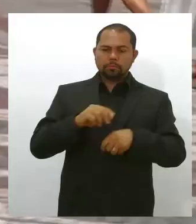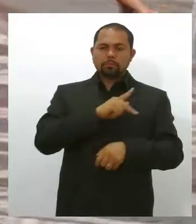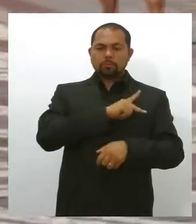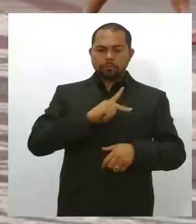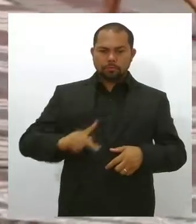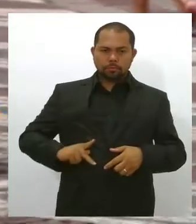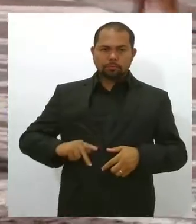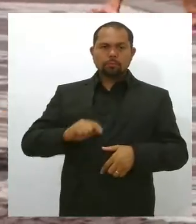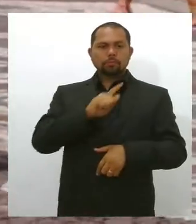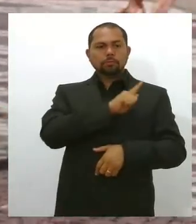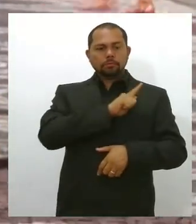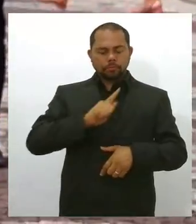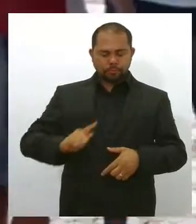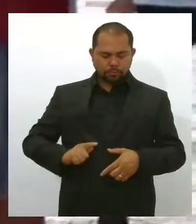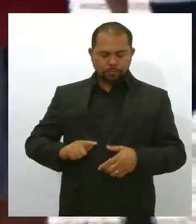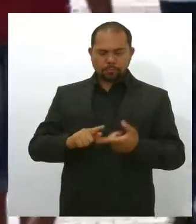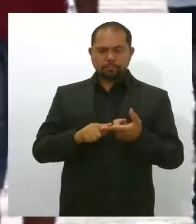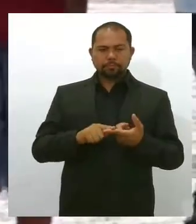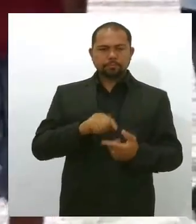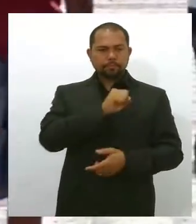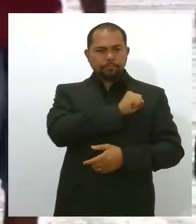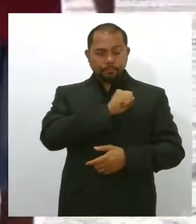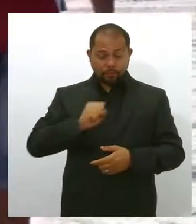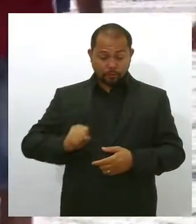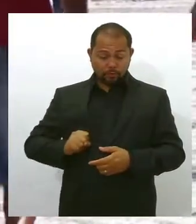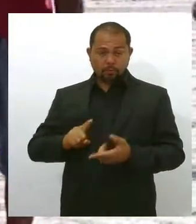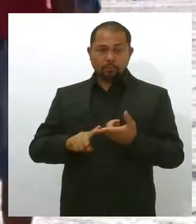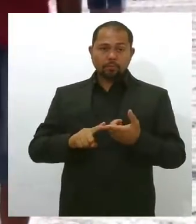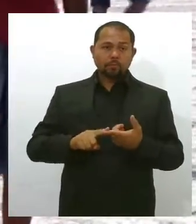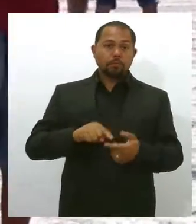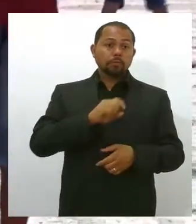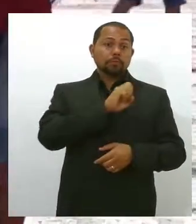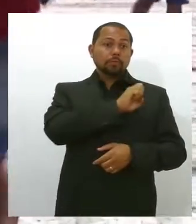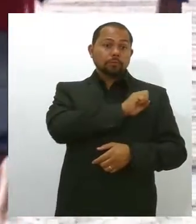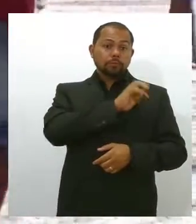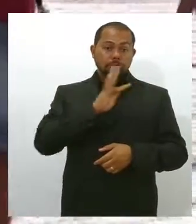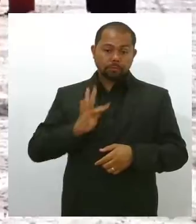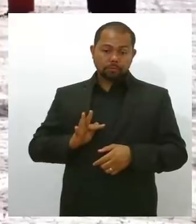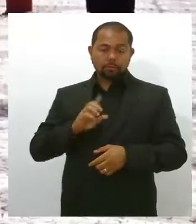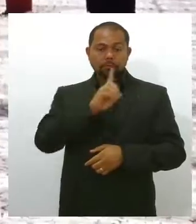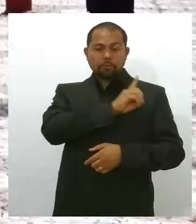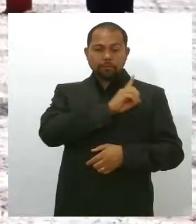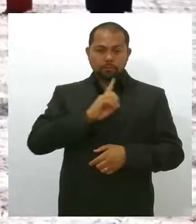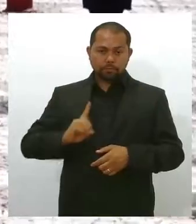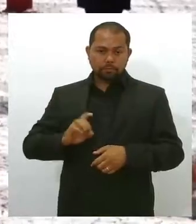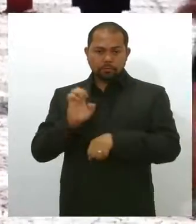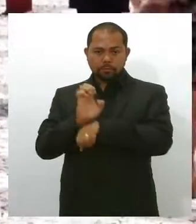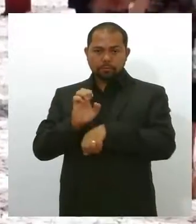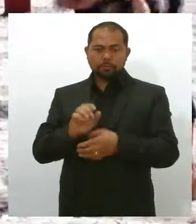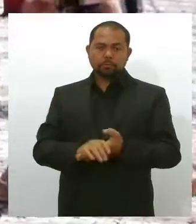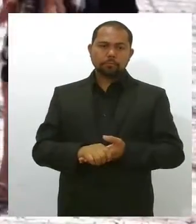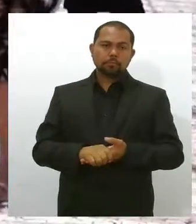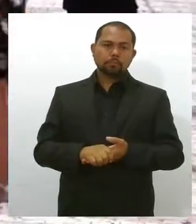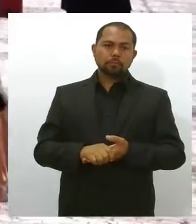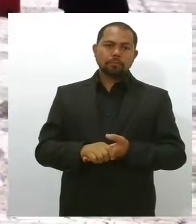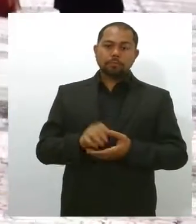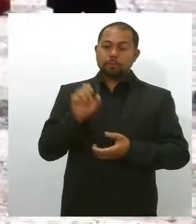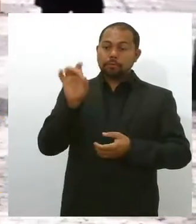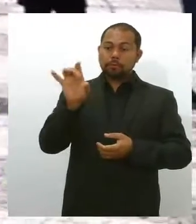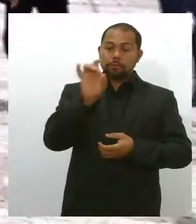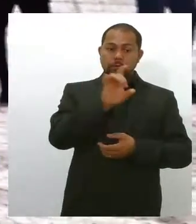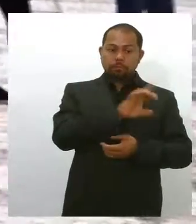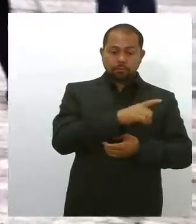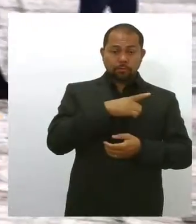o governador um senador o deputado federal e deputado estadual cada cargo desse tem um importante papel